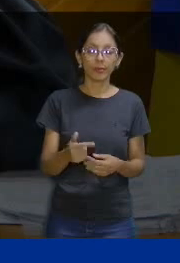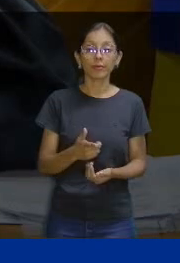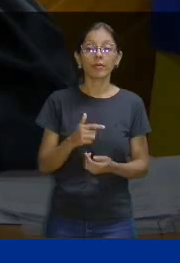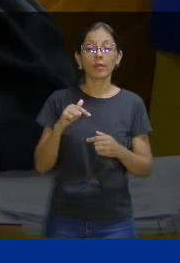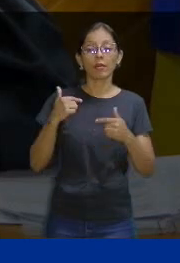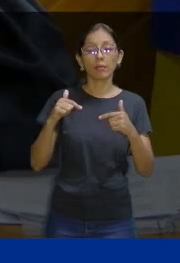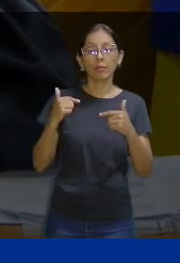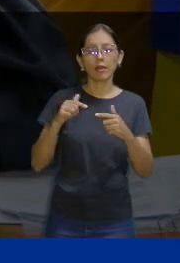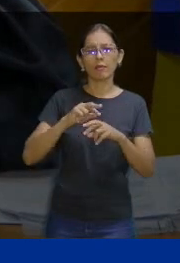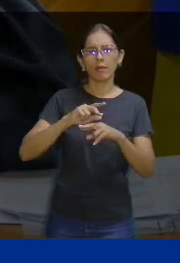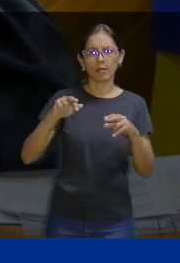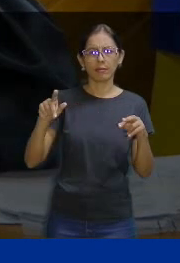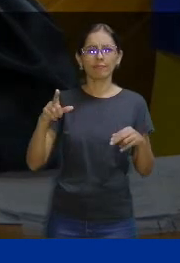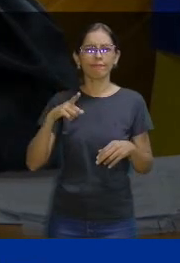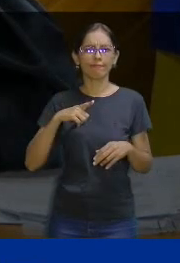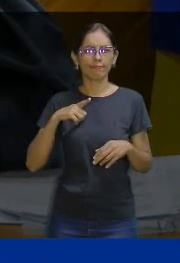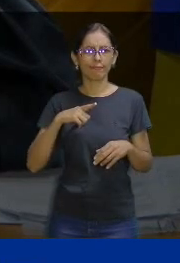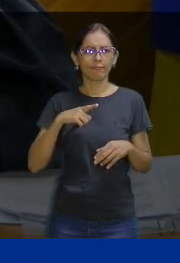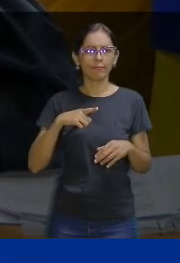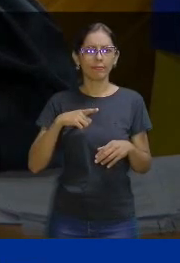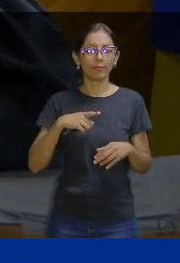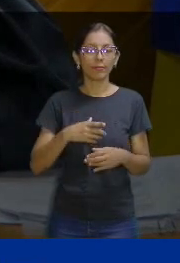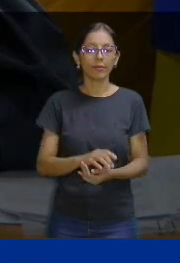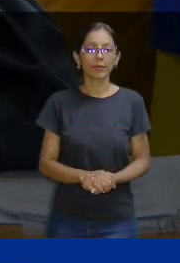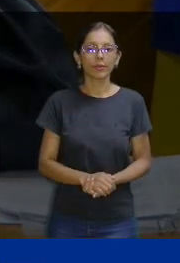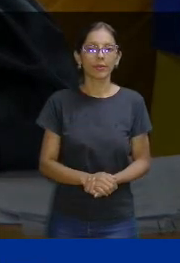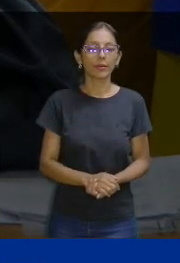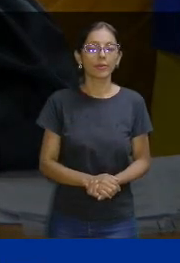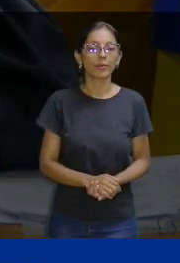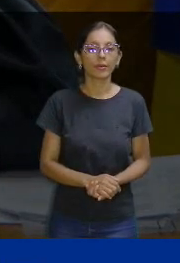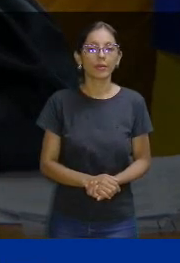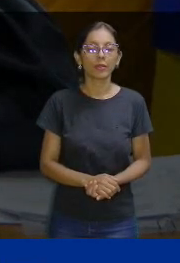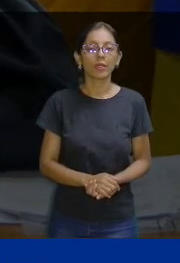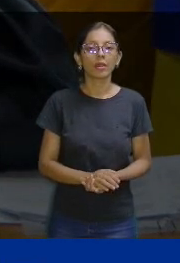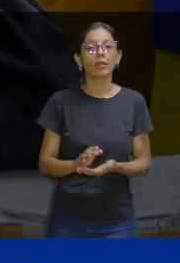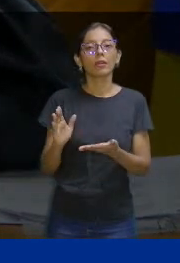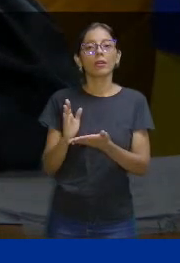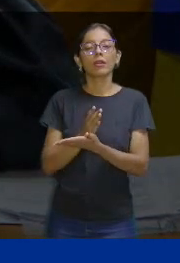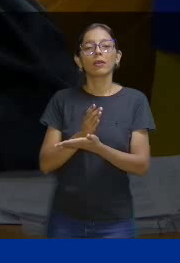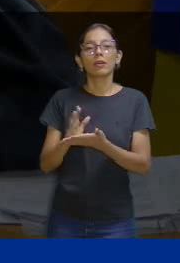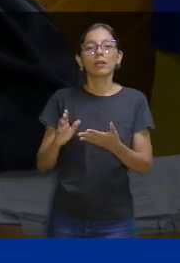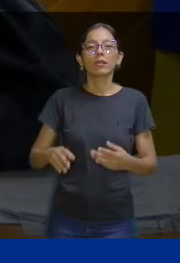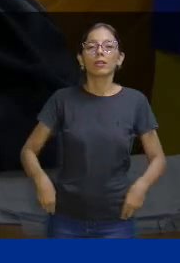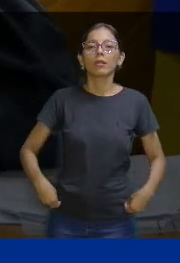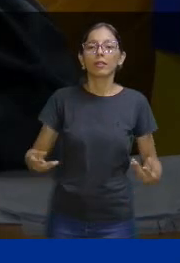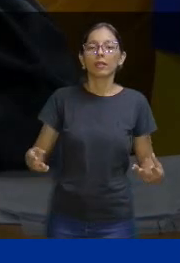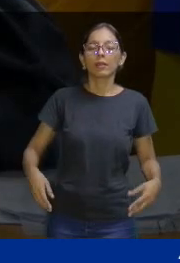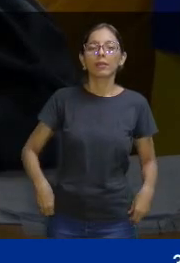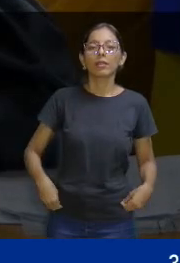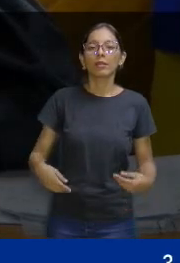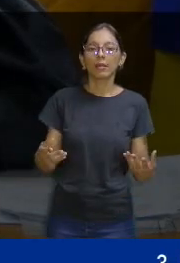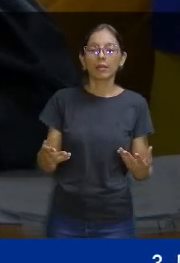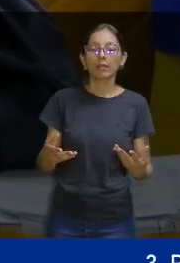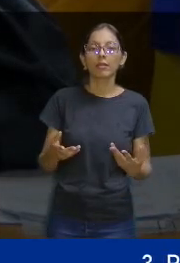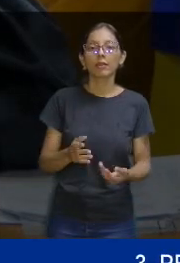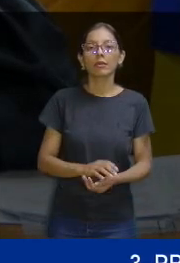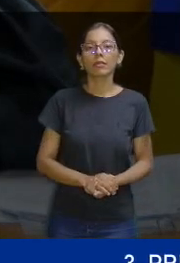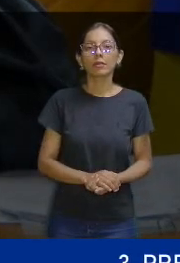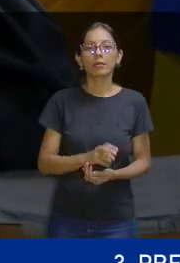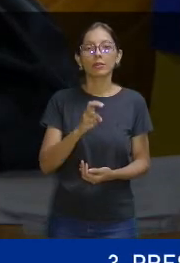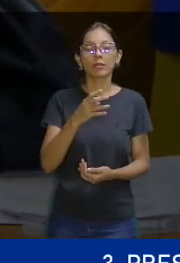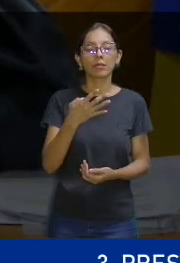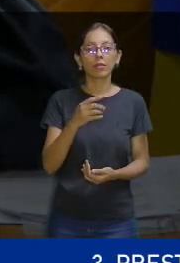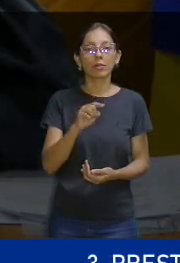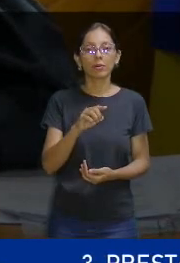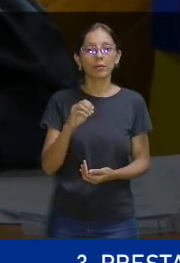serviços contratados. Afirmou também que houve despesas com pessoal no valor de R$ 54.900,